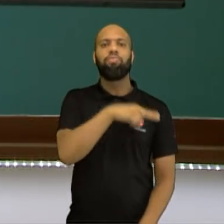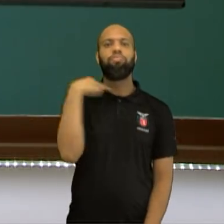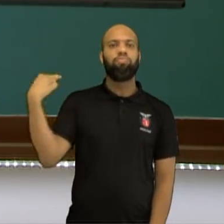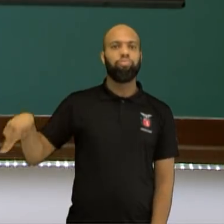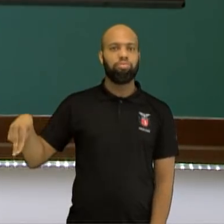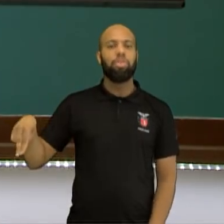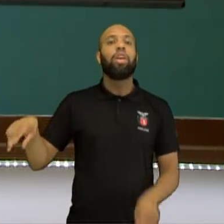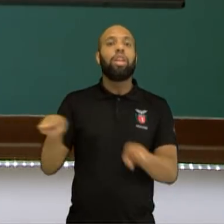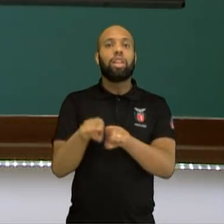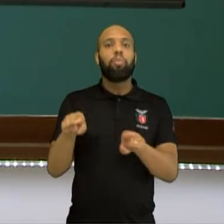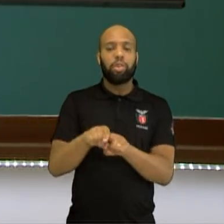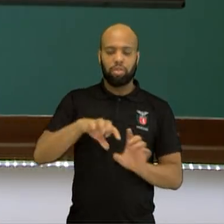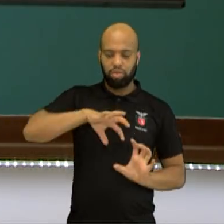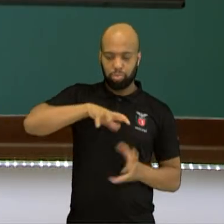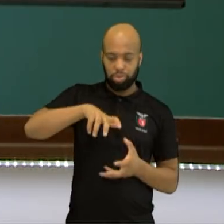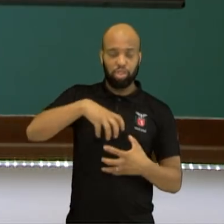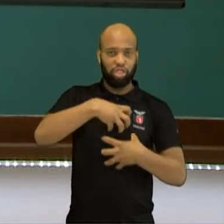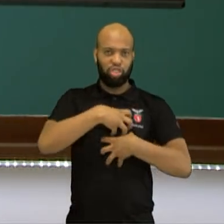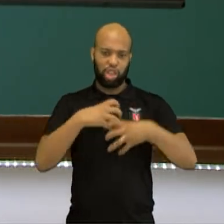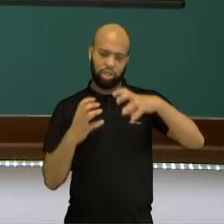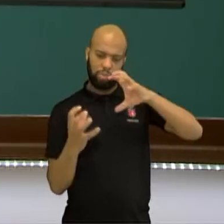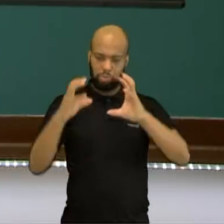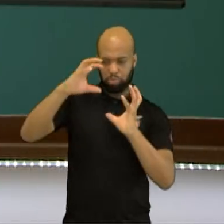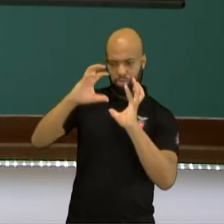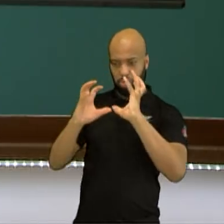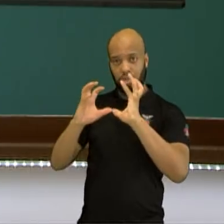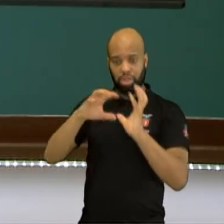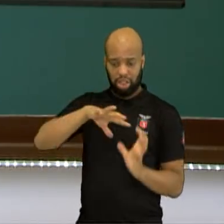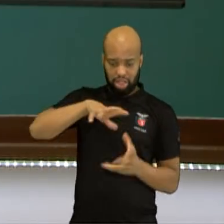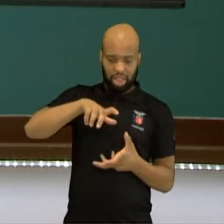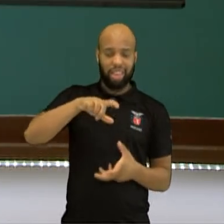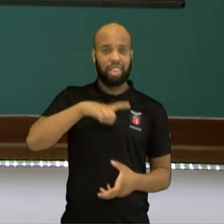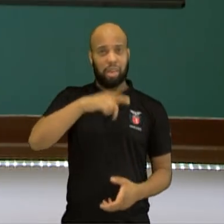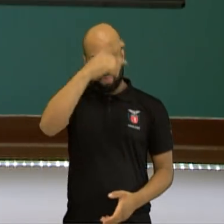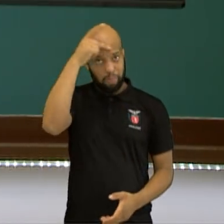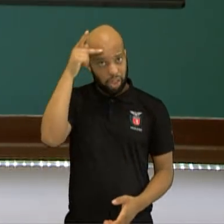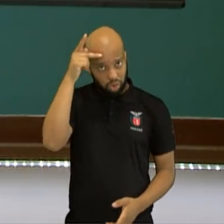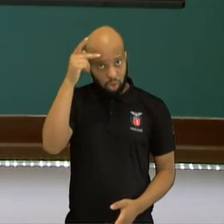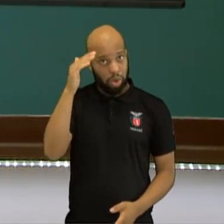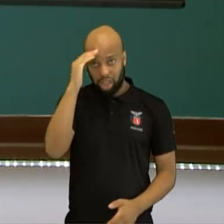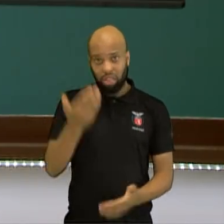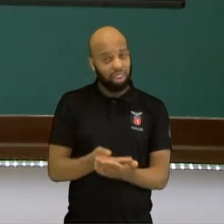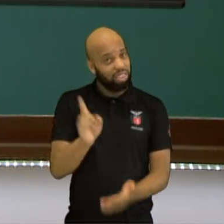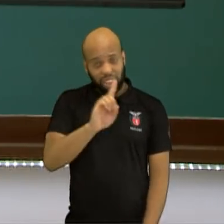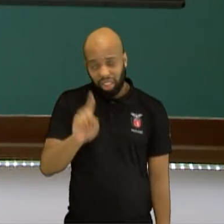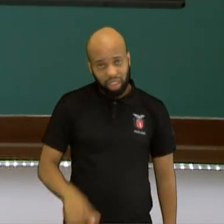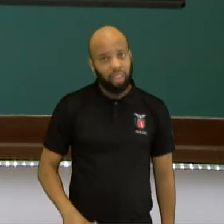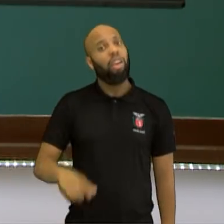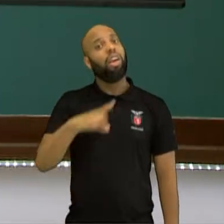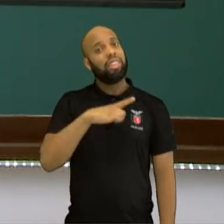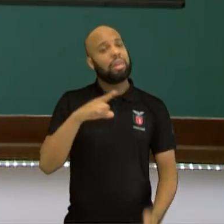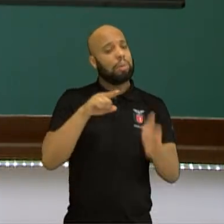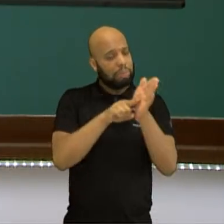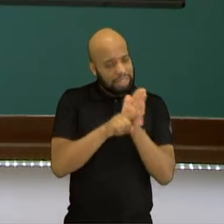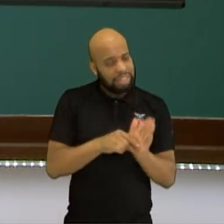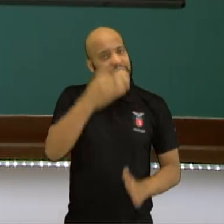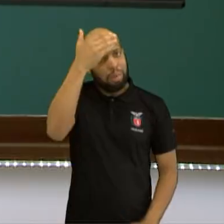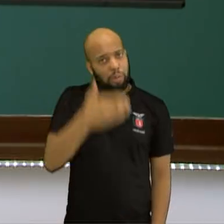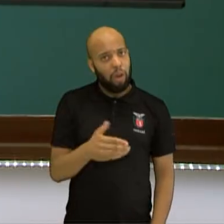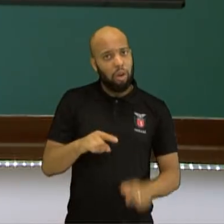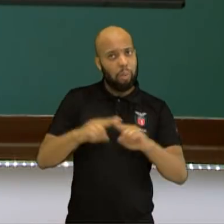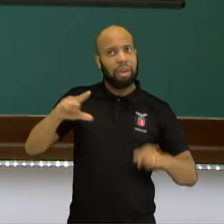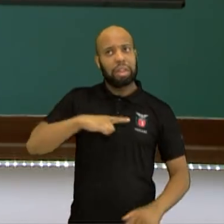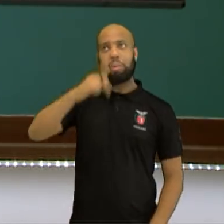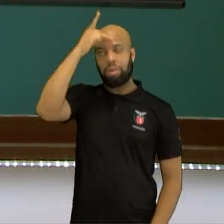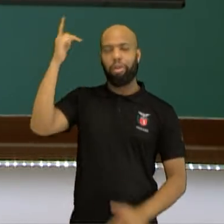formato da Terra. Tem gente que mesmo com um monte de pesquisa científica ainda duvida dessas